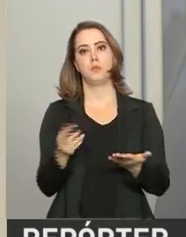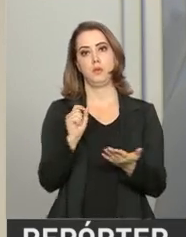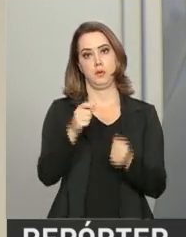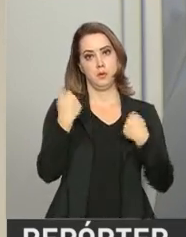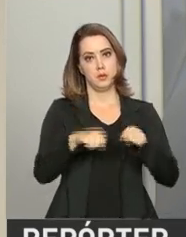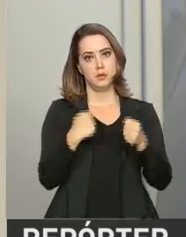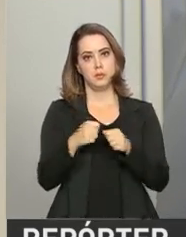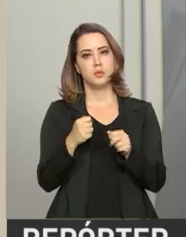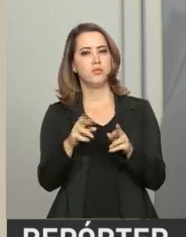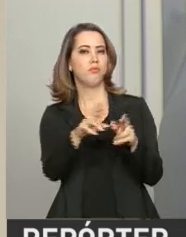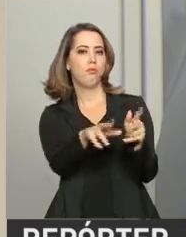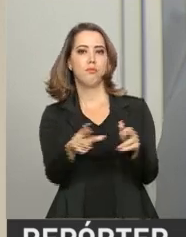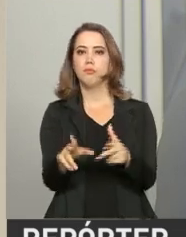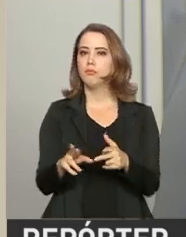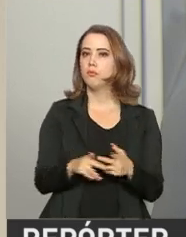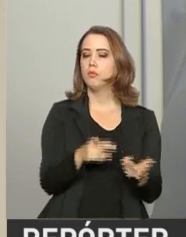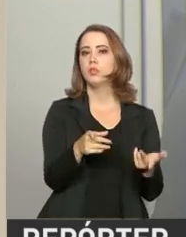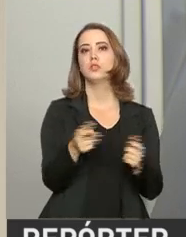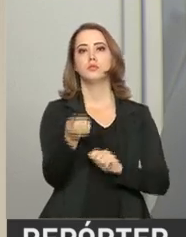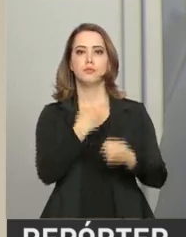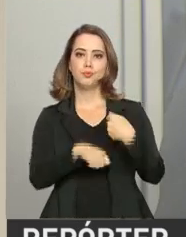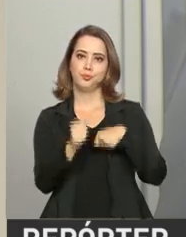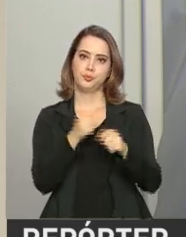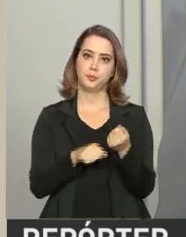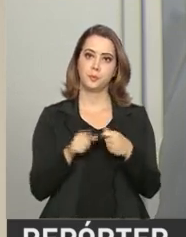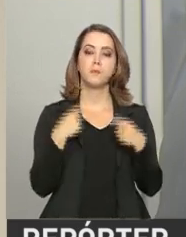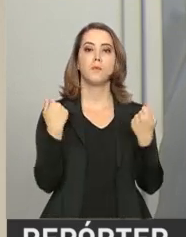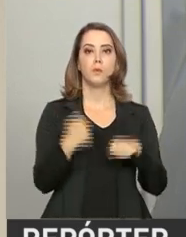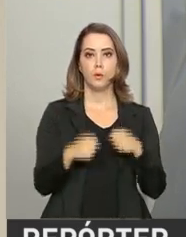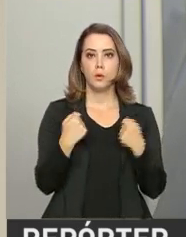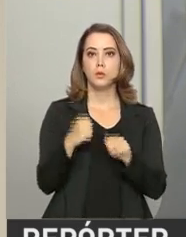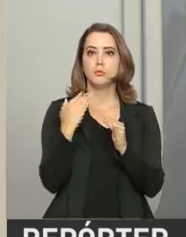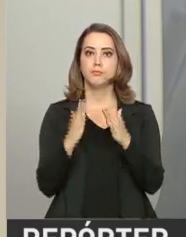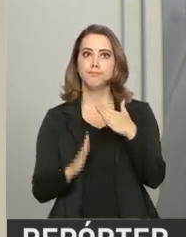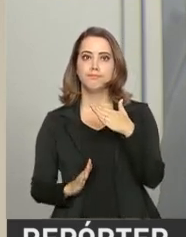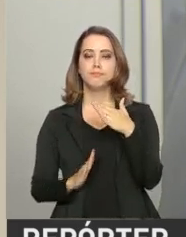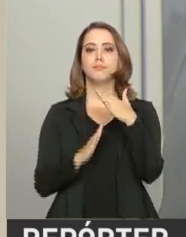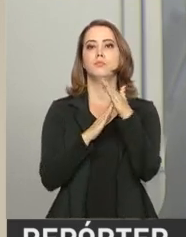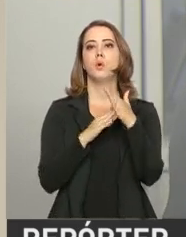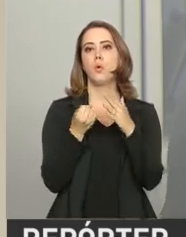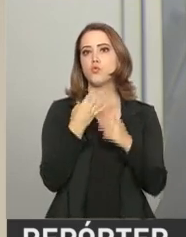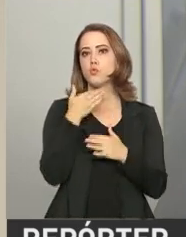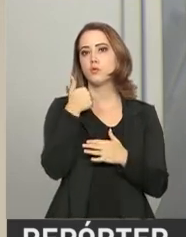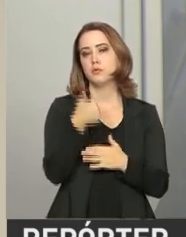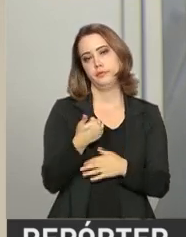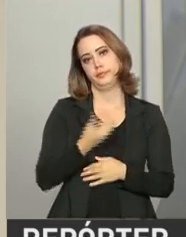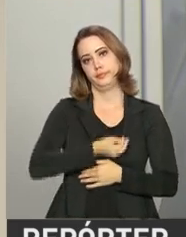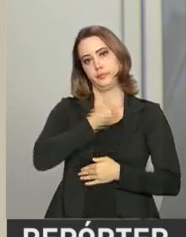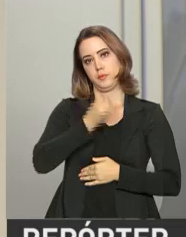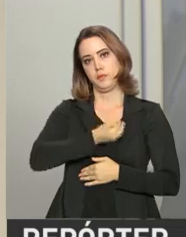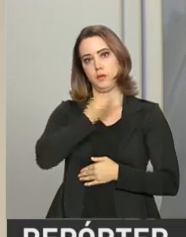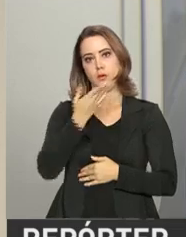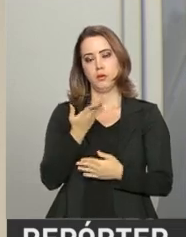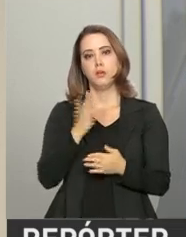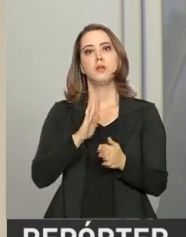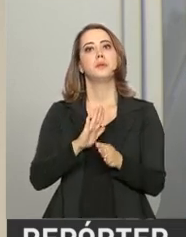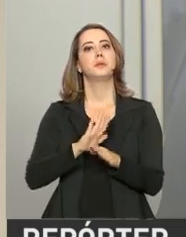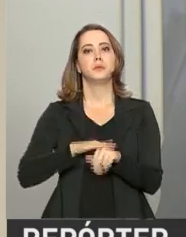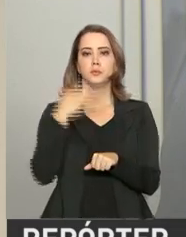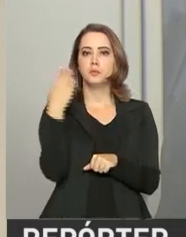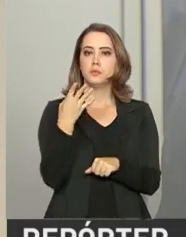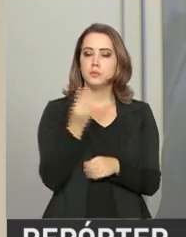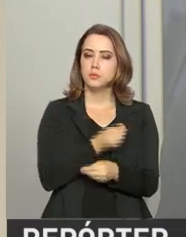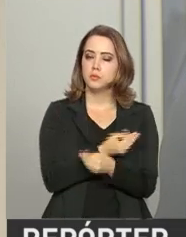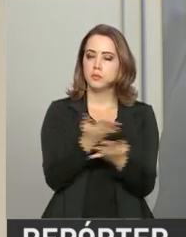diversificar suas atividades econômicas precisa atingir níveis e oferecer níveis de bem-estar eh mais elevados